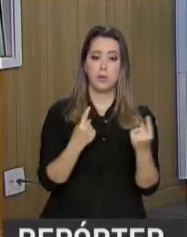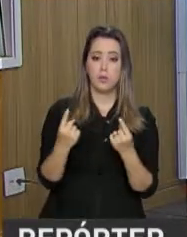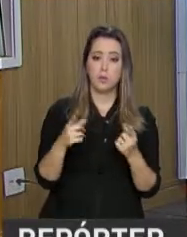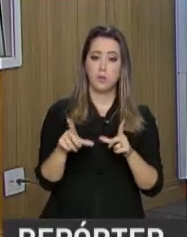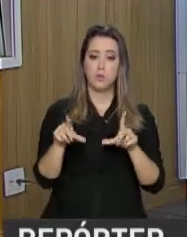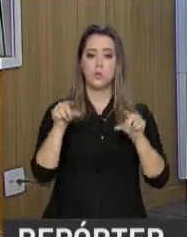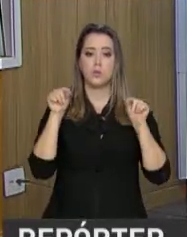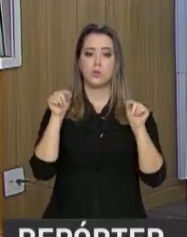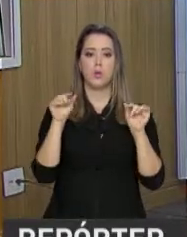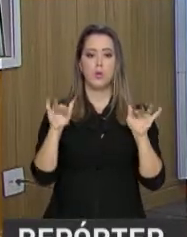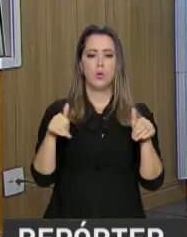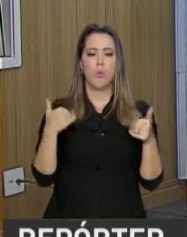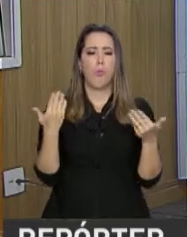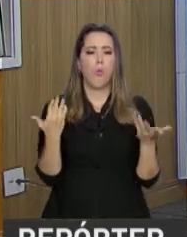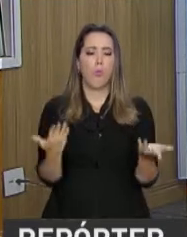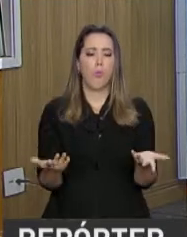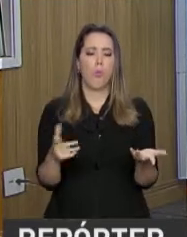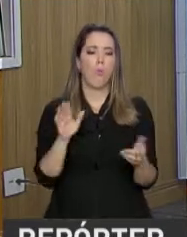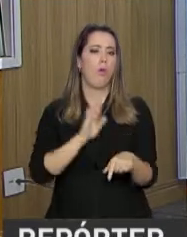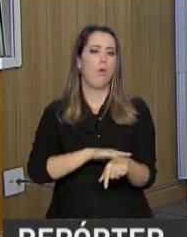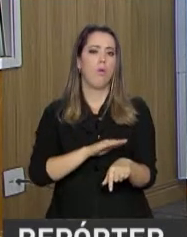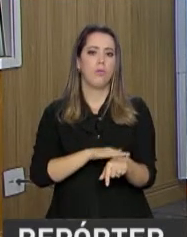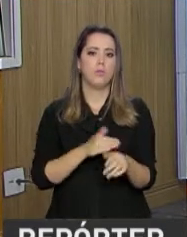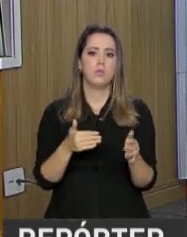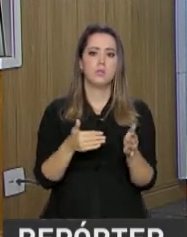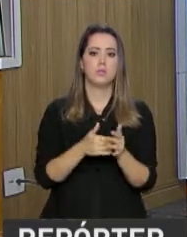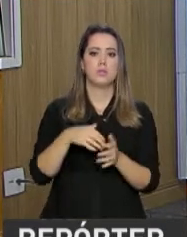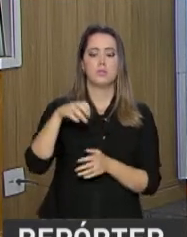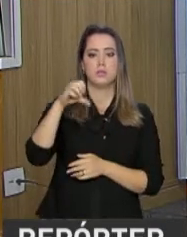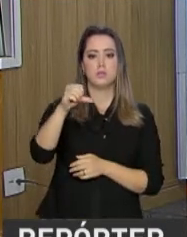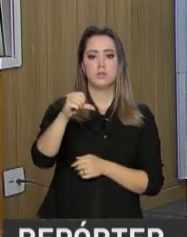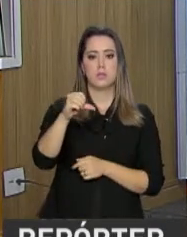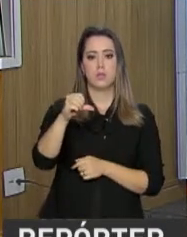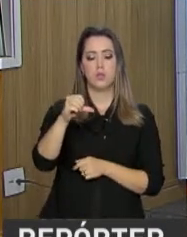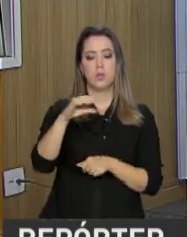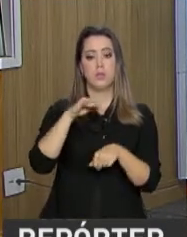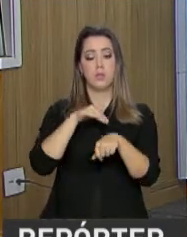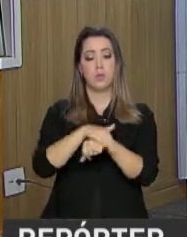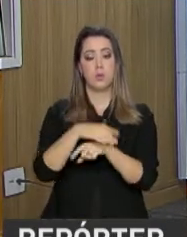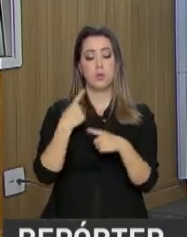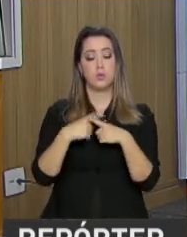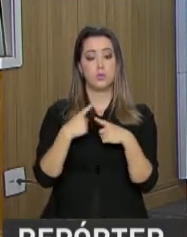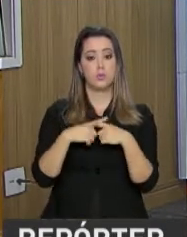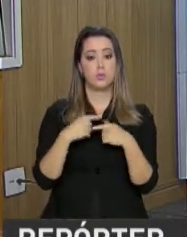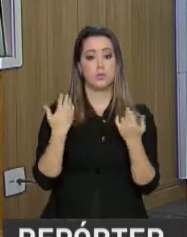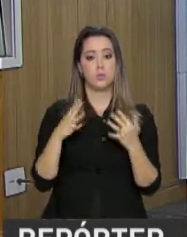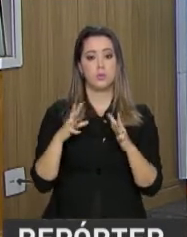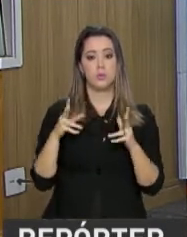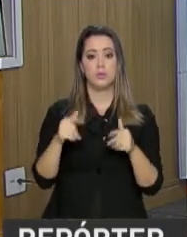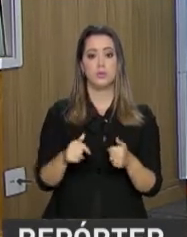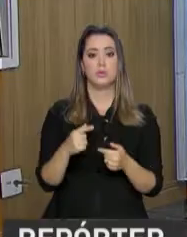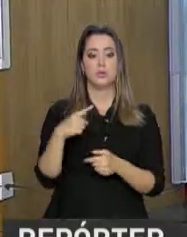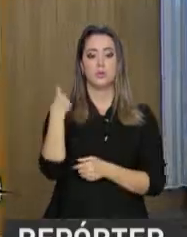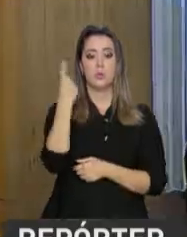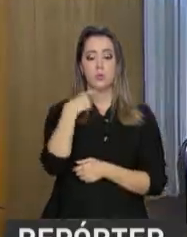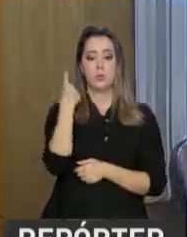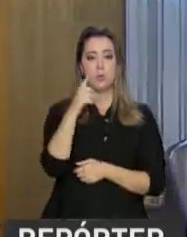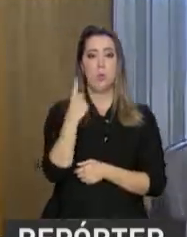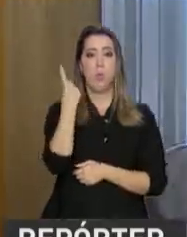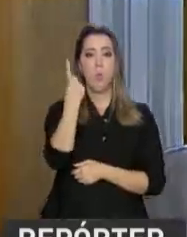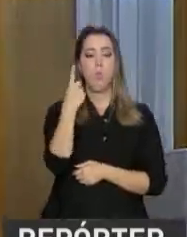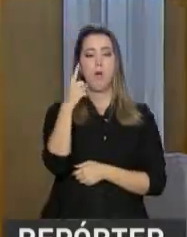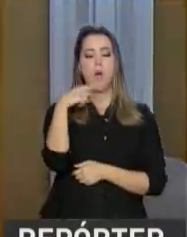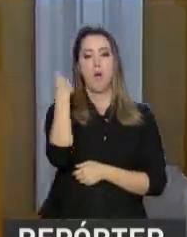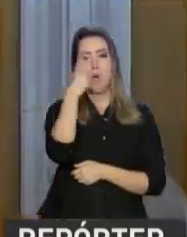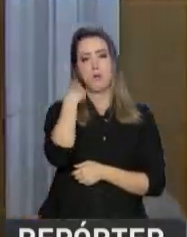vão ter a opção de colocar a programação no ar até às nove horas da noite isso porque no total o programa tem uma hora